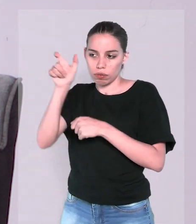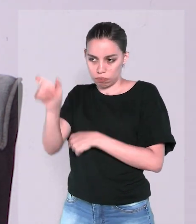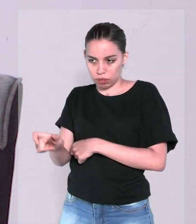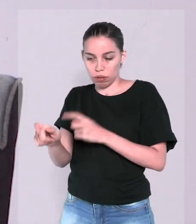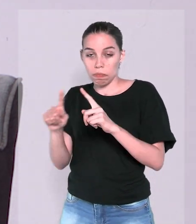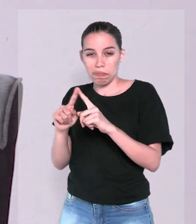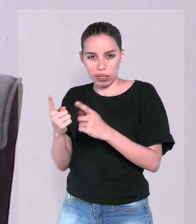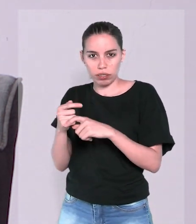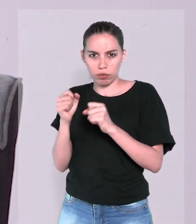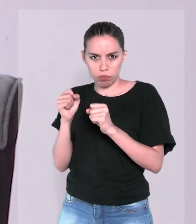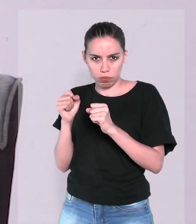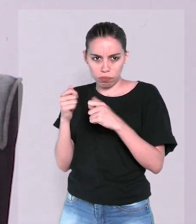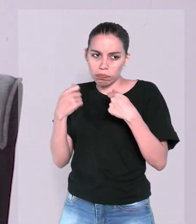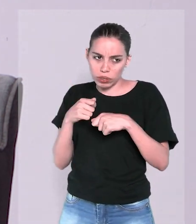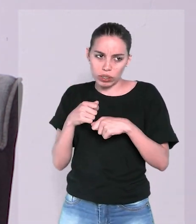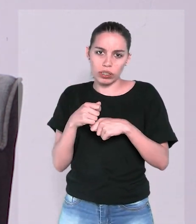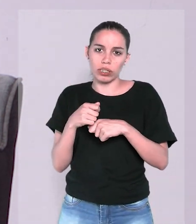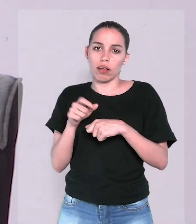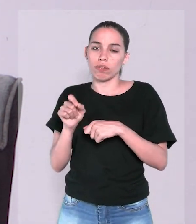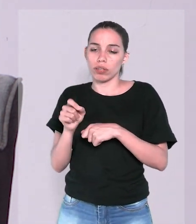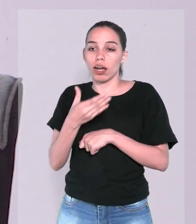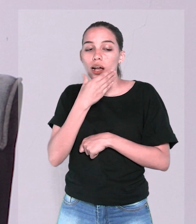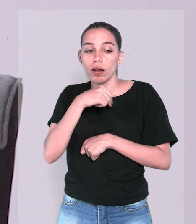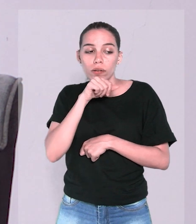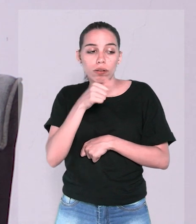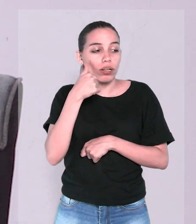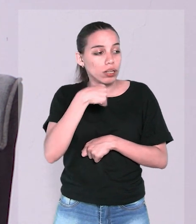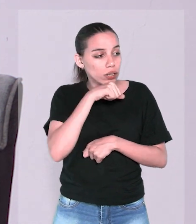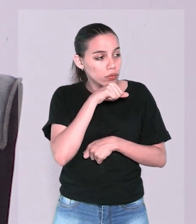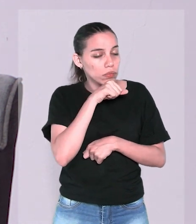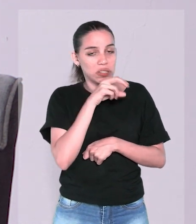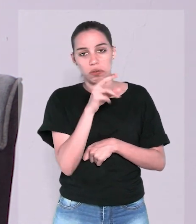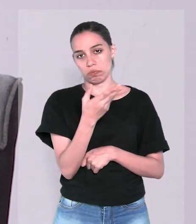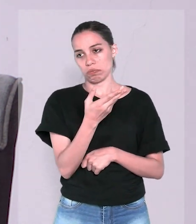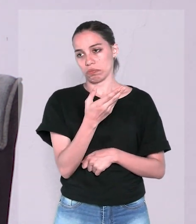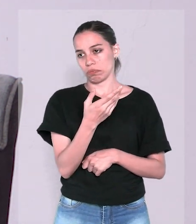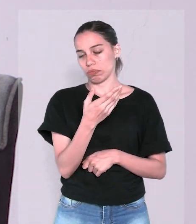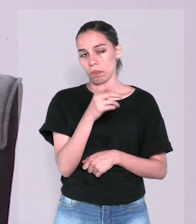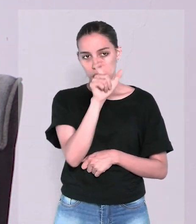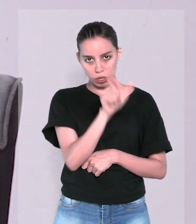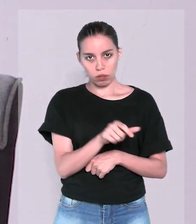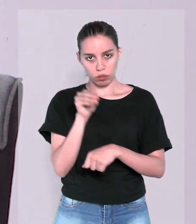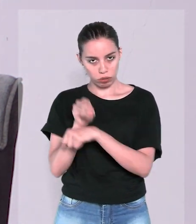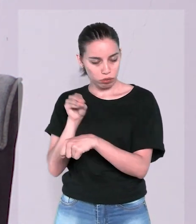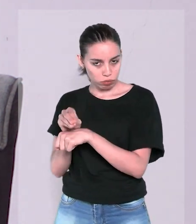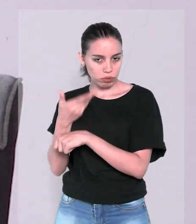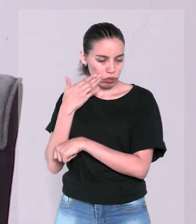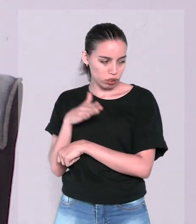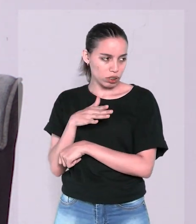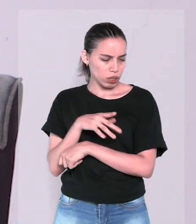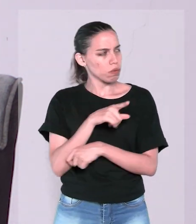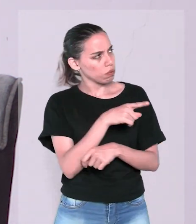fiz entrevistas semi-estruturadas com essas pessoas. Como eram pessoas menores, ou seja, que estavam sob a guarda